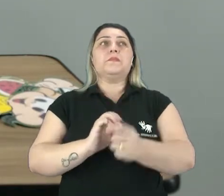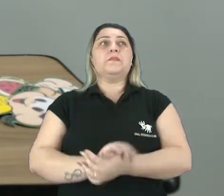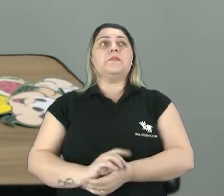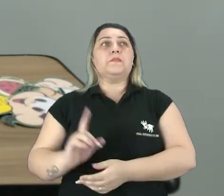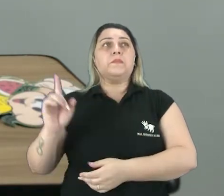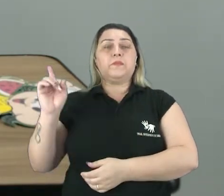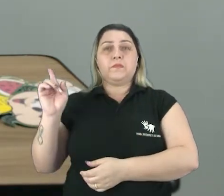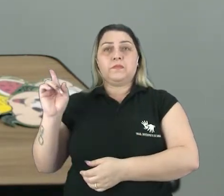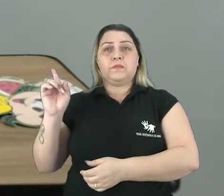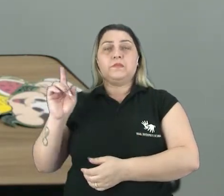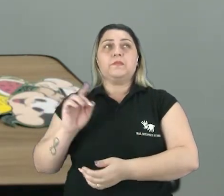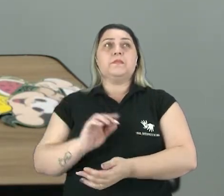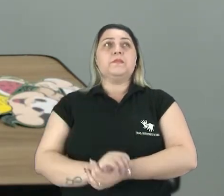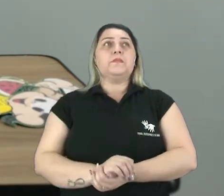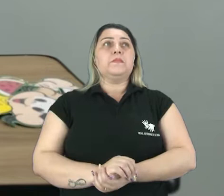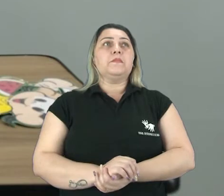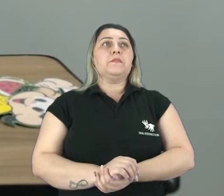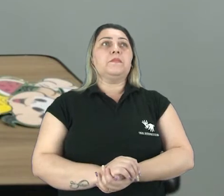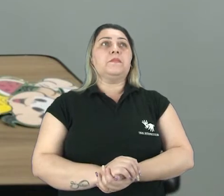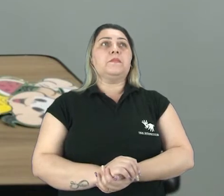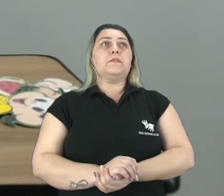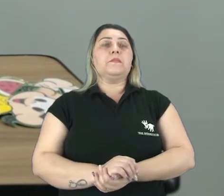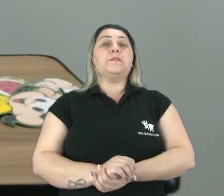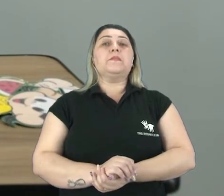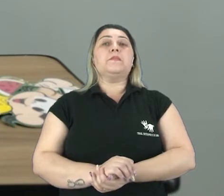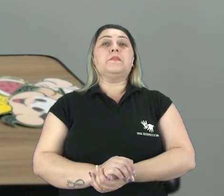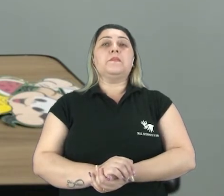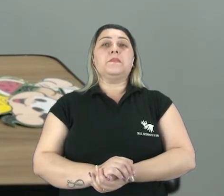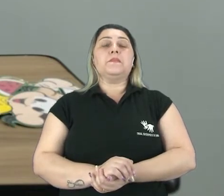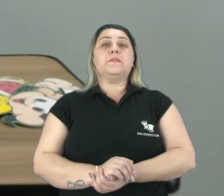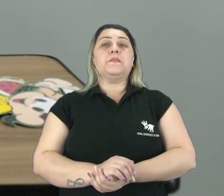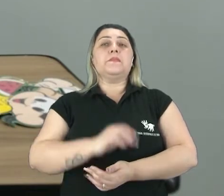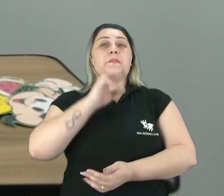Esse aqui é do Cascão.